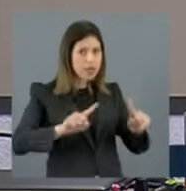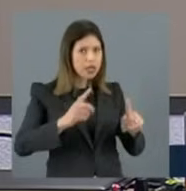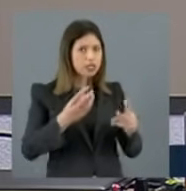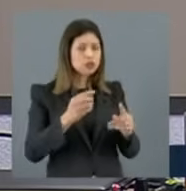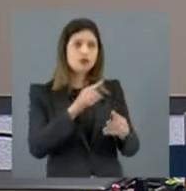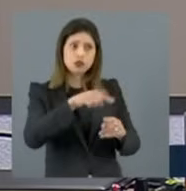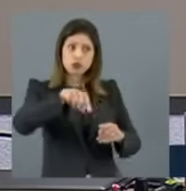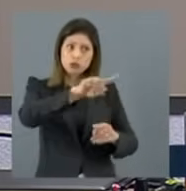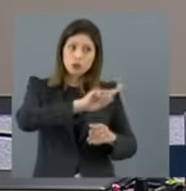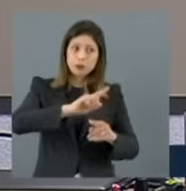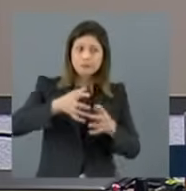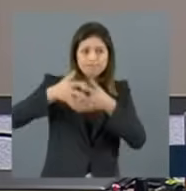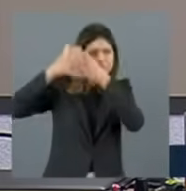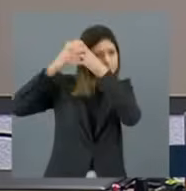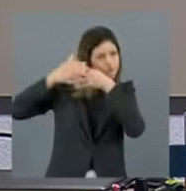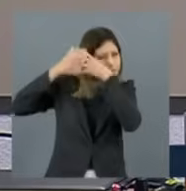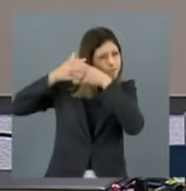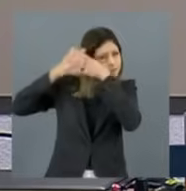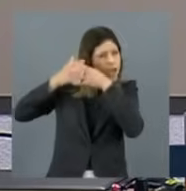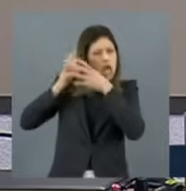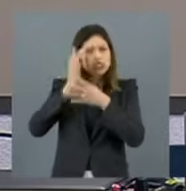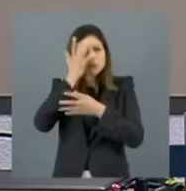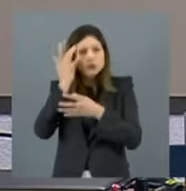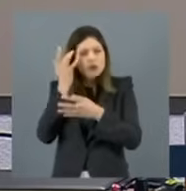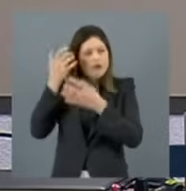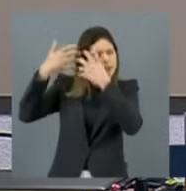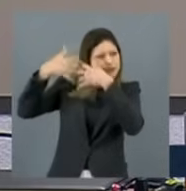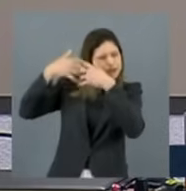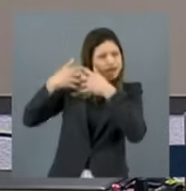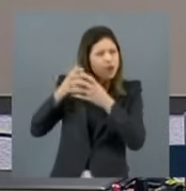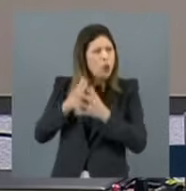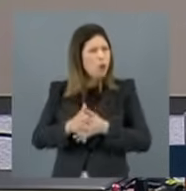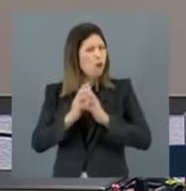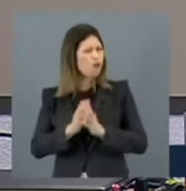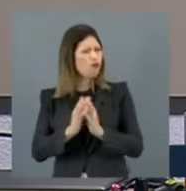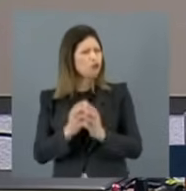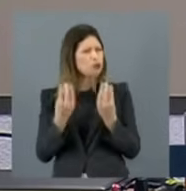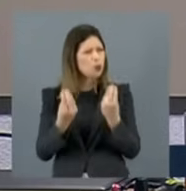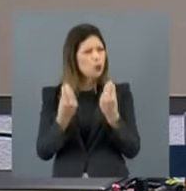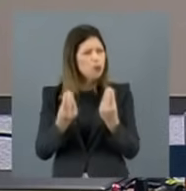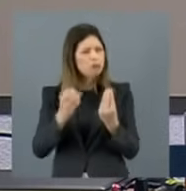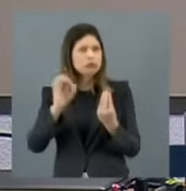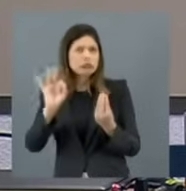pessoas podem reagir ou pensar com relação a isso?